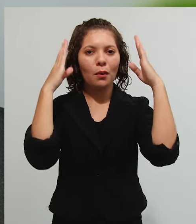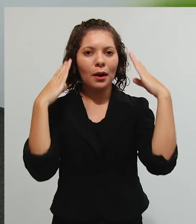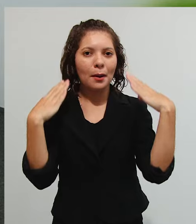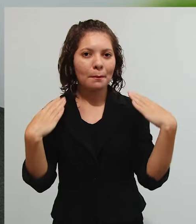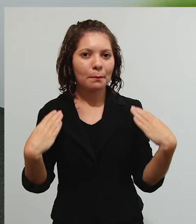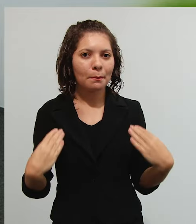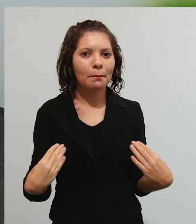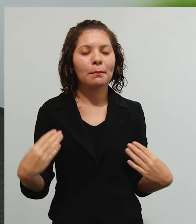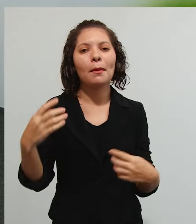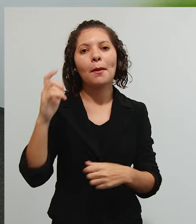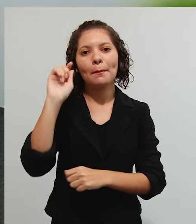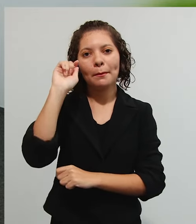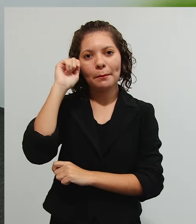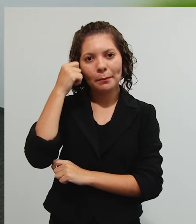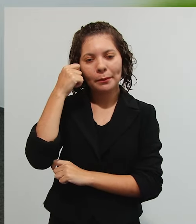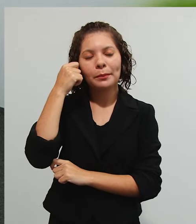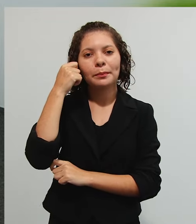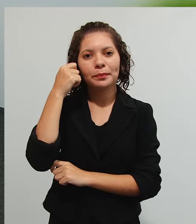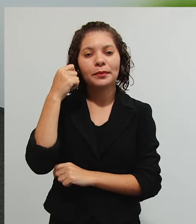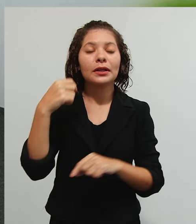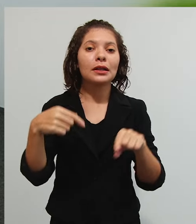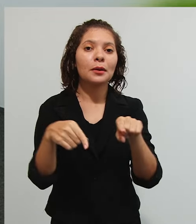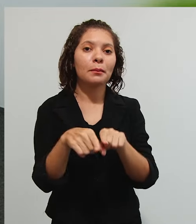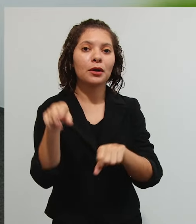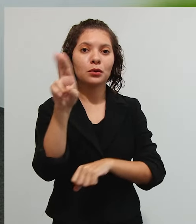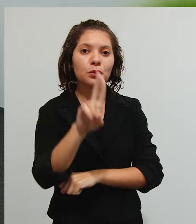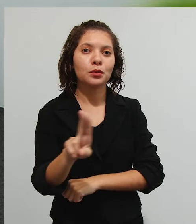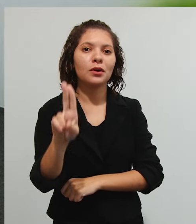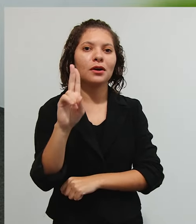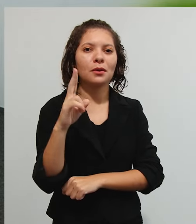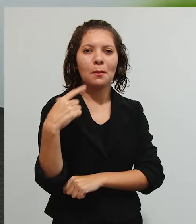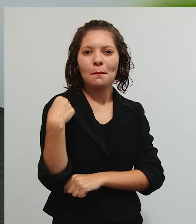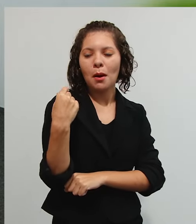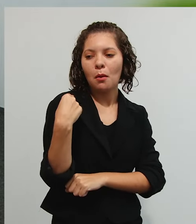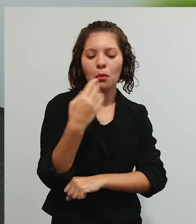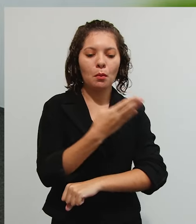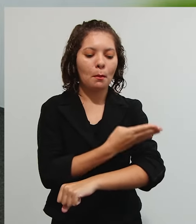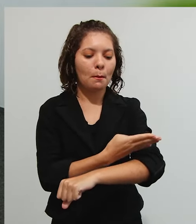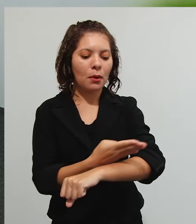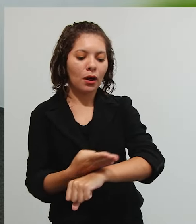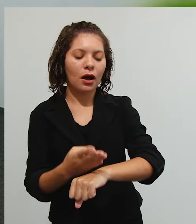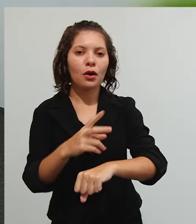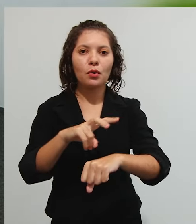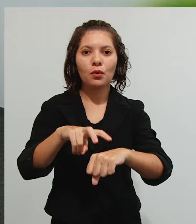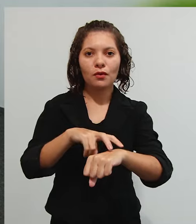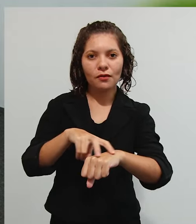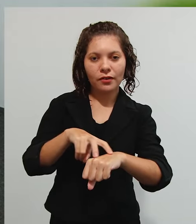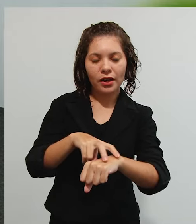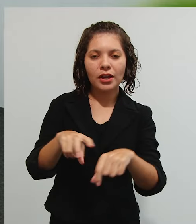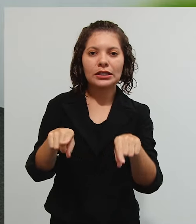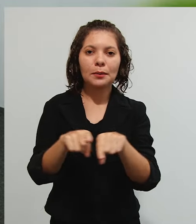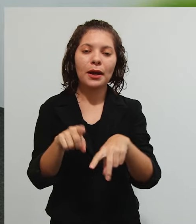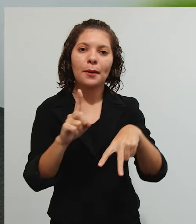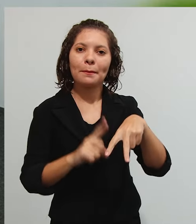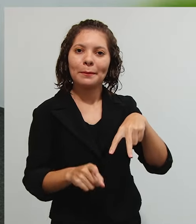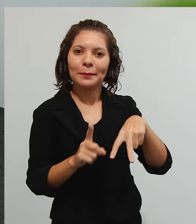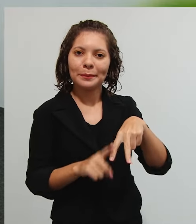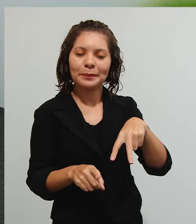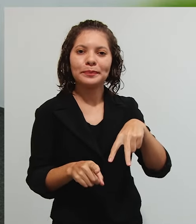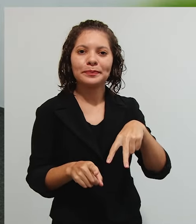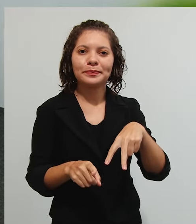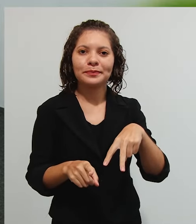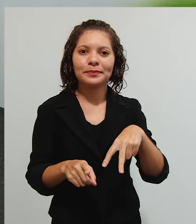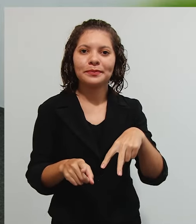óculos, tenho cabelos pretos longos, estou usando uma blusa branca com verde e